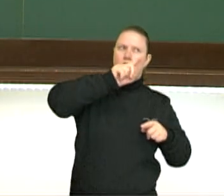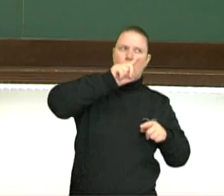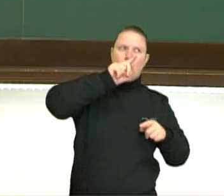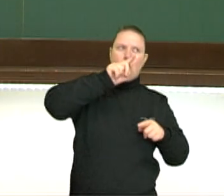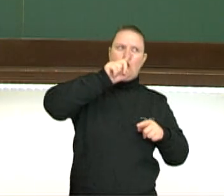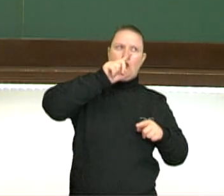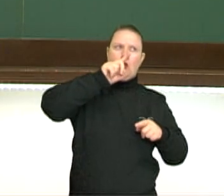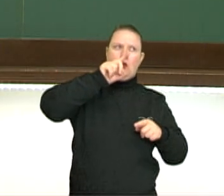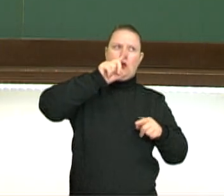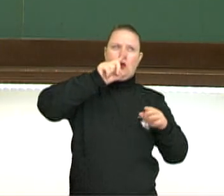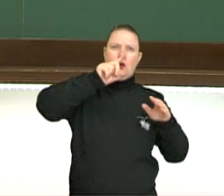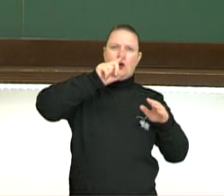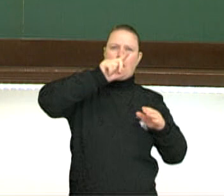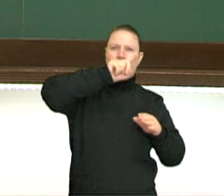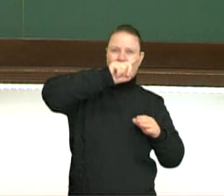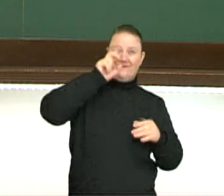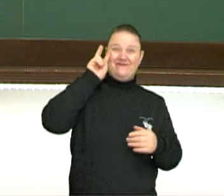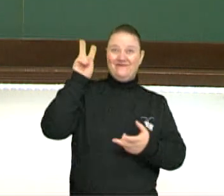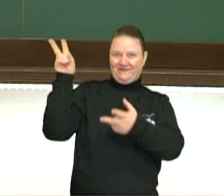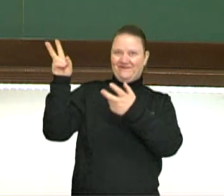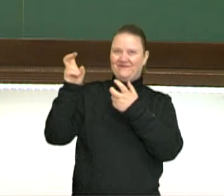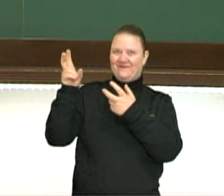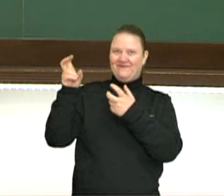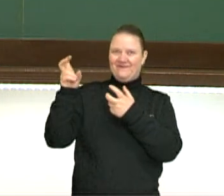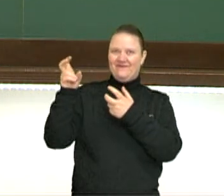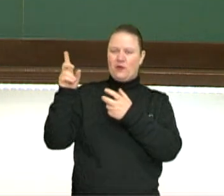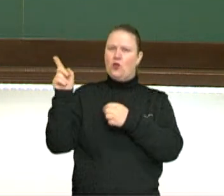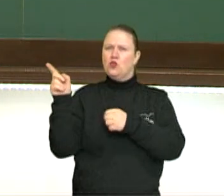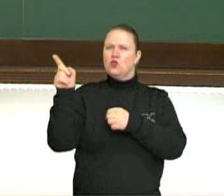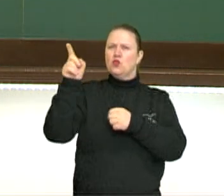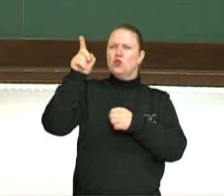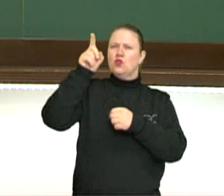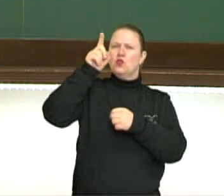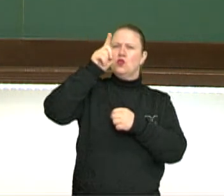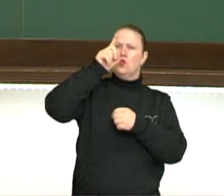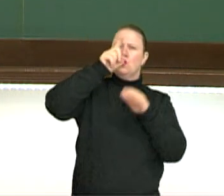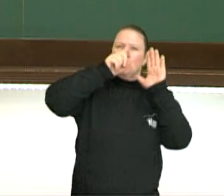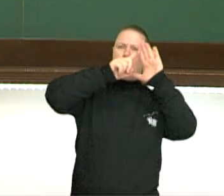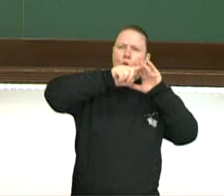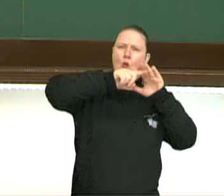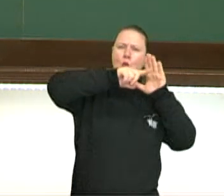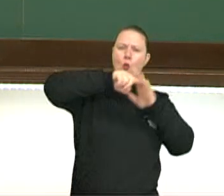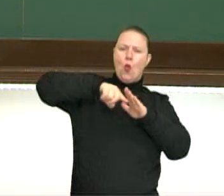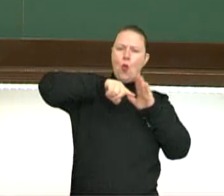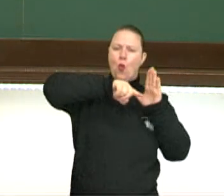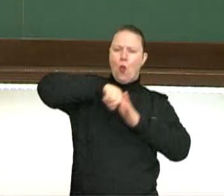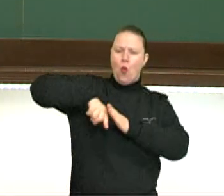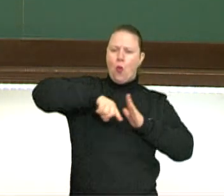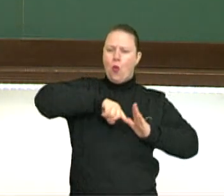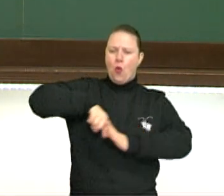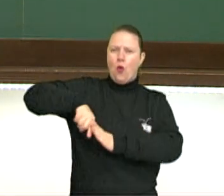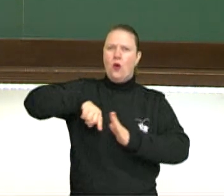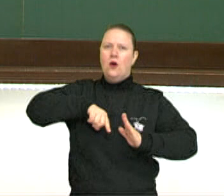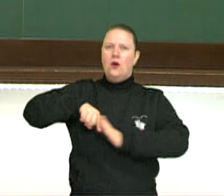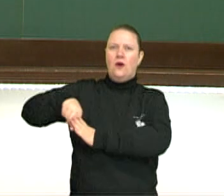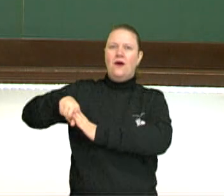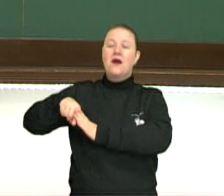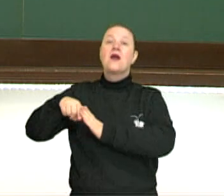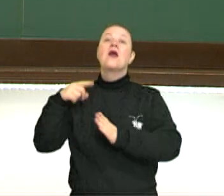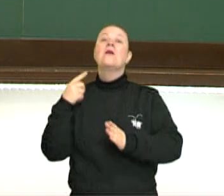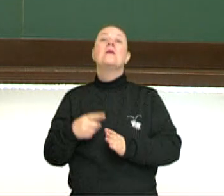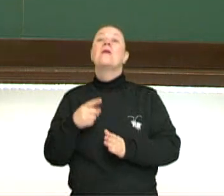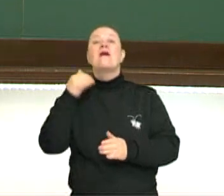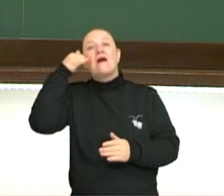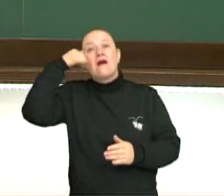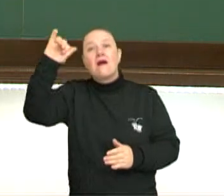aqui, ó, pá. Está constantemente alinhando a sua trajetória, para que ele não saia em linha